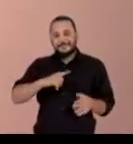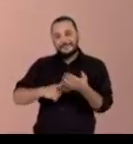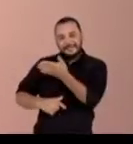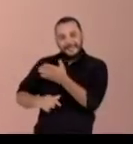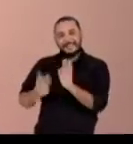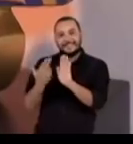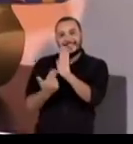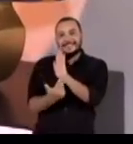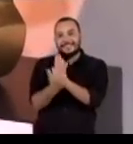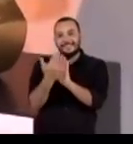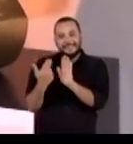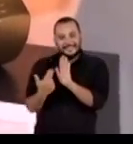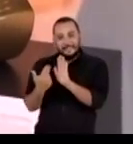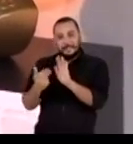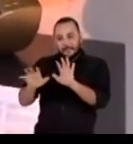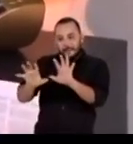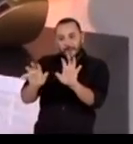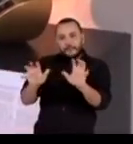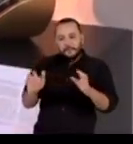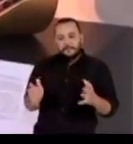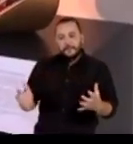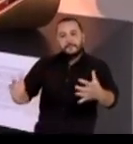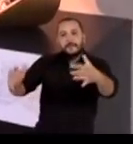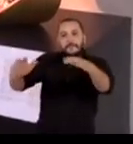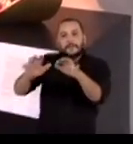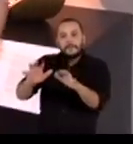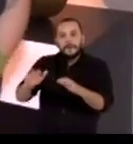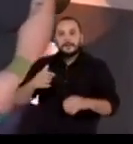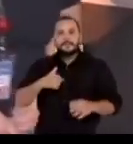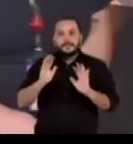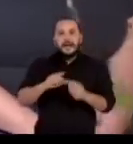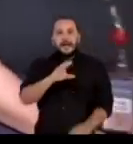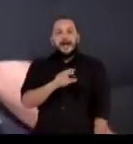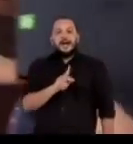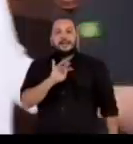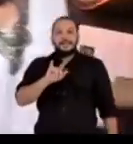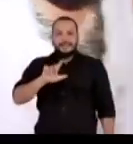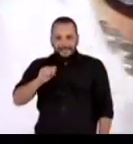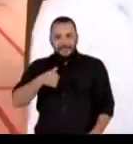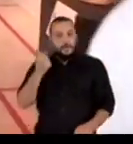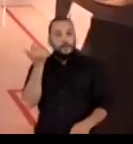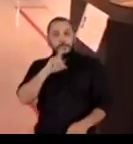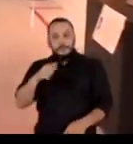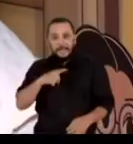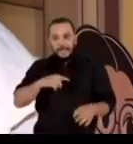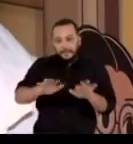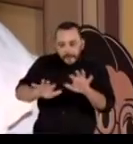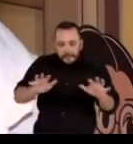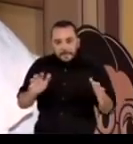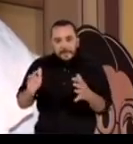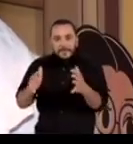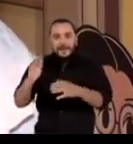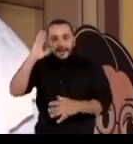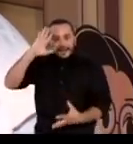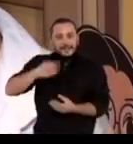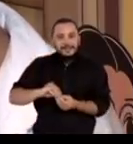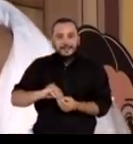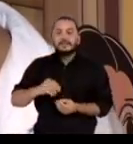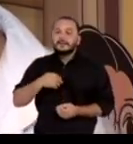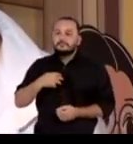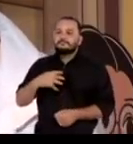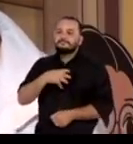maquete tátil. A Catarina é deficiente visual e, através dela, entende o que vai visitar. Dá uma segurança